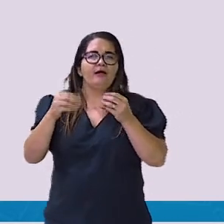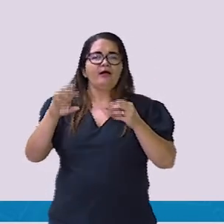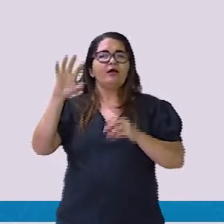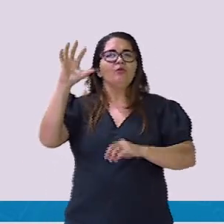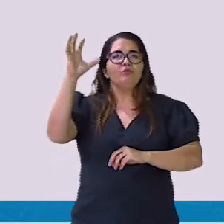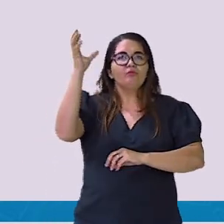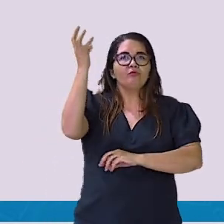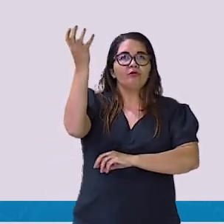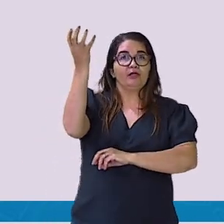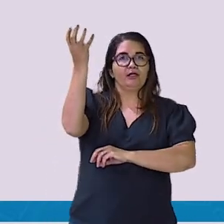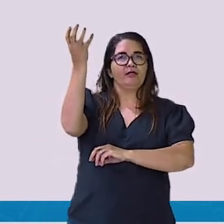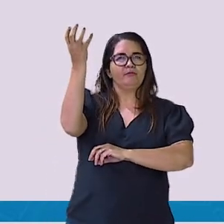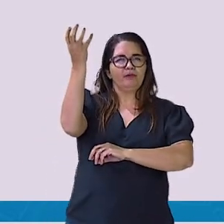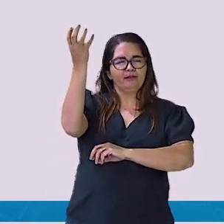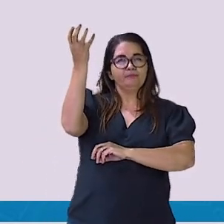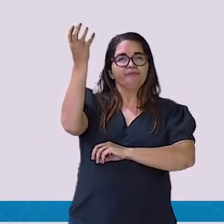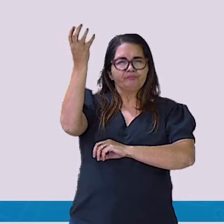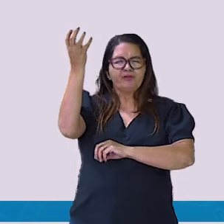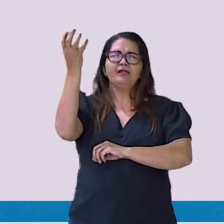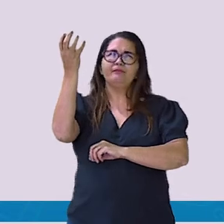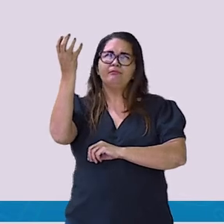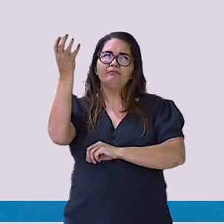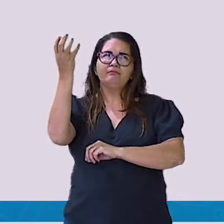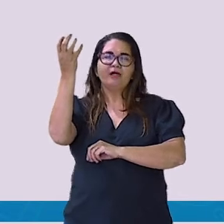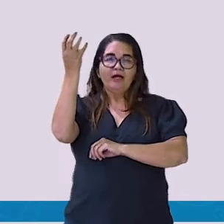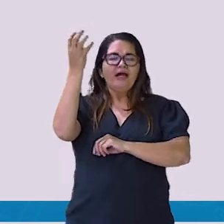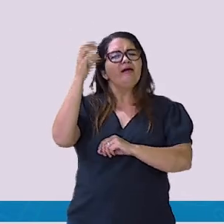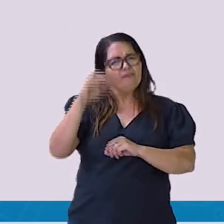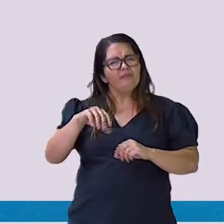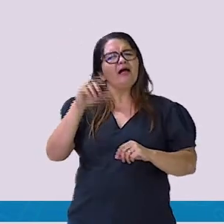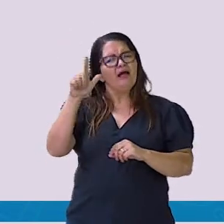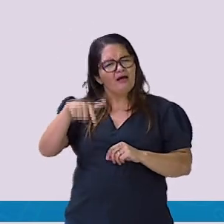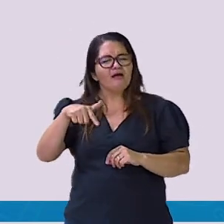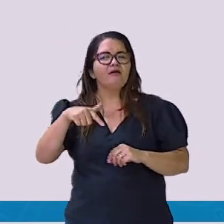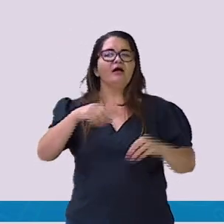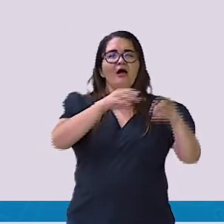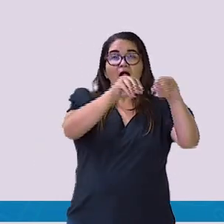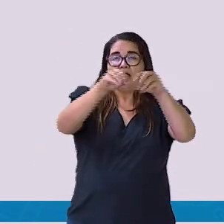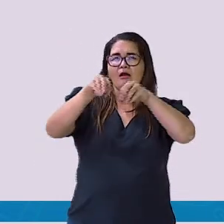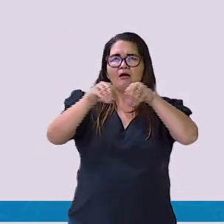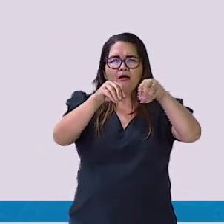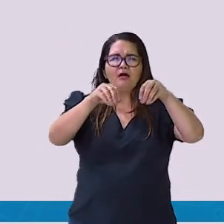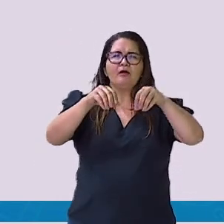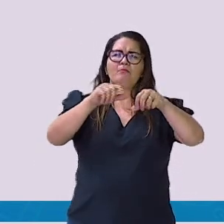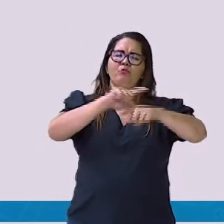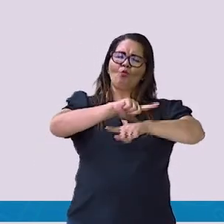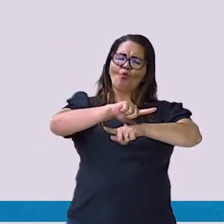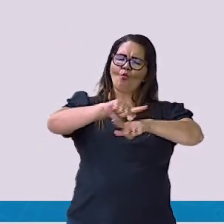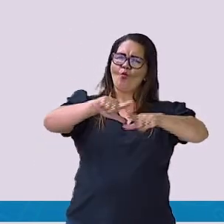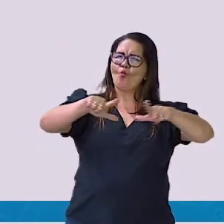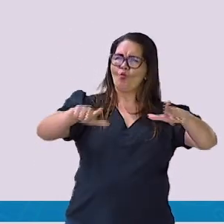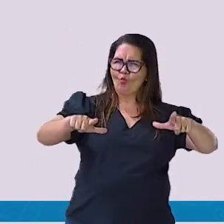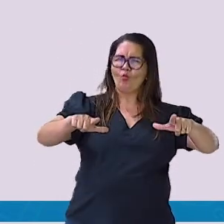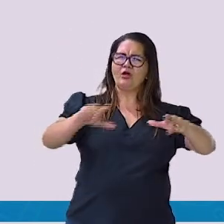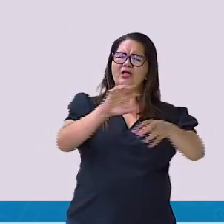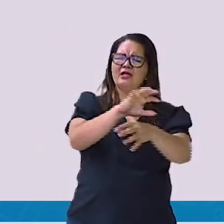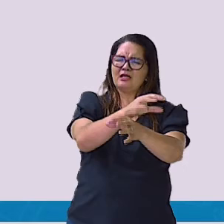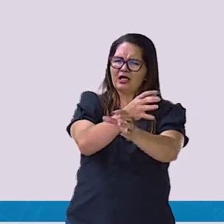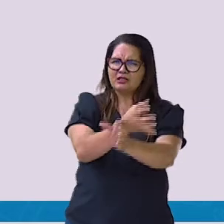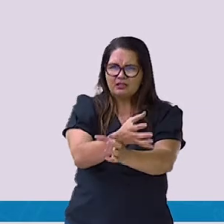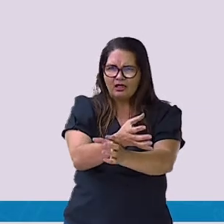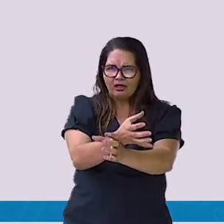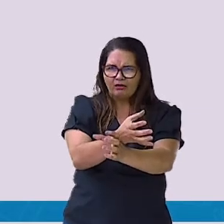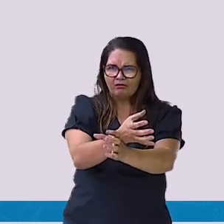A única exceção que a gente tem, vamos colocar aqui, ocorre no semiárido do Brasil, porque não